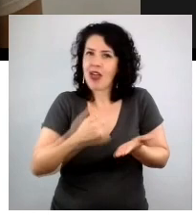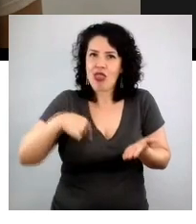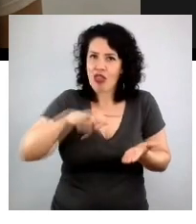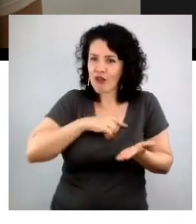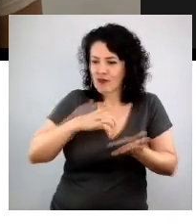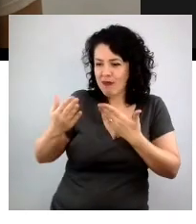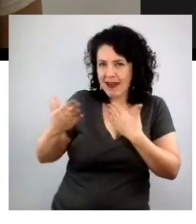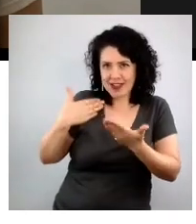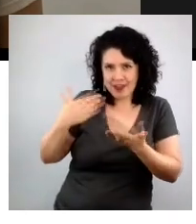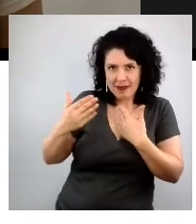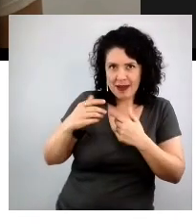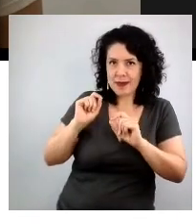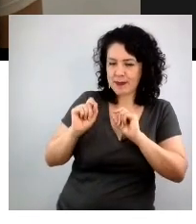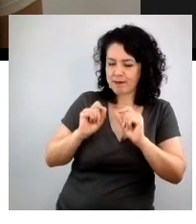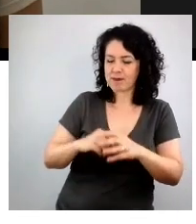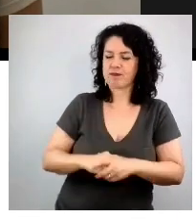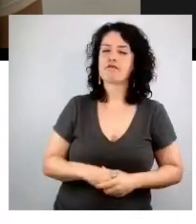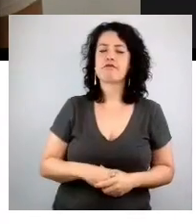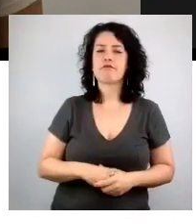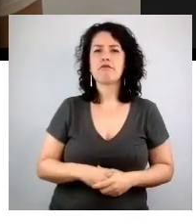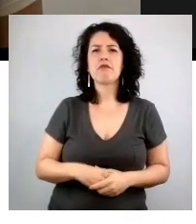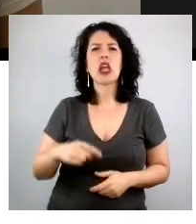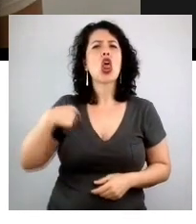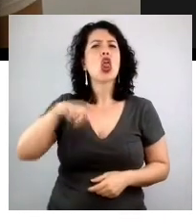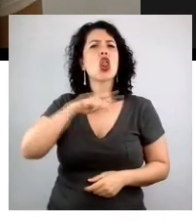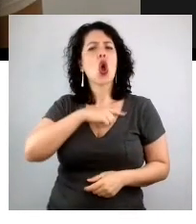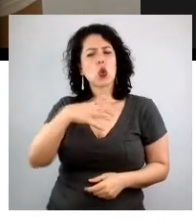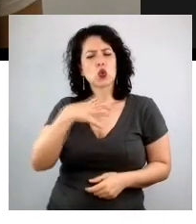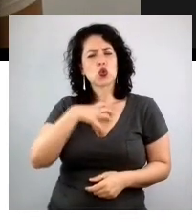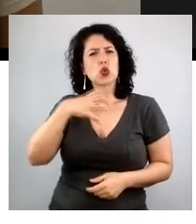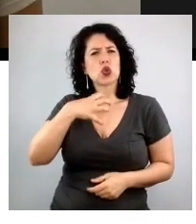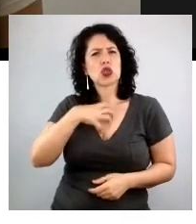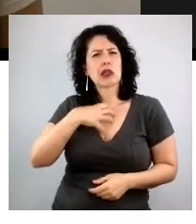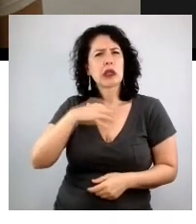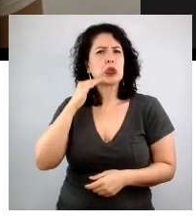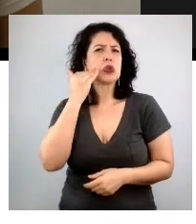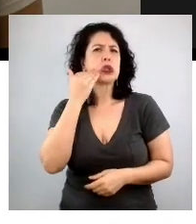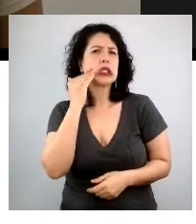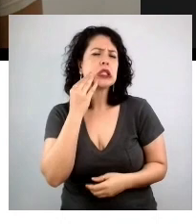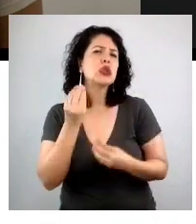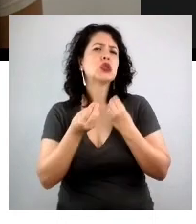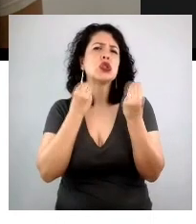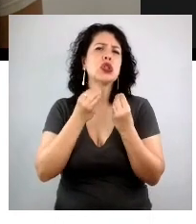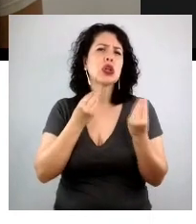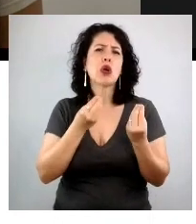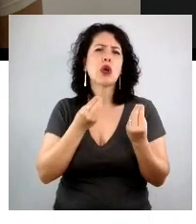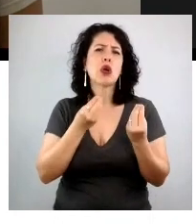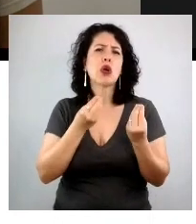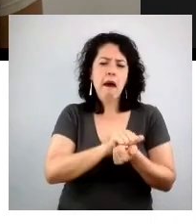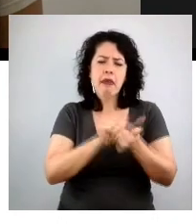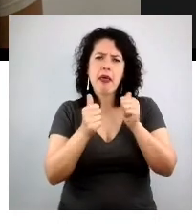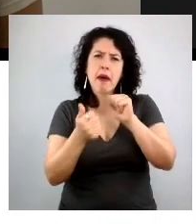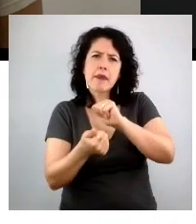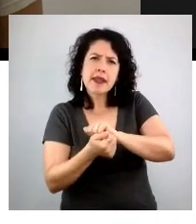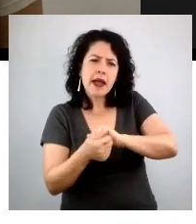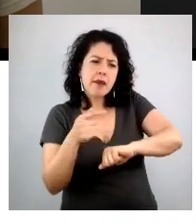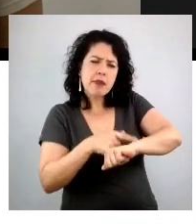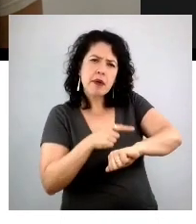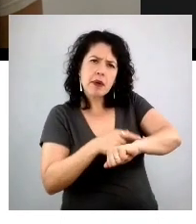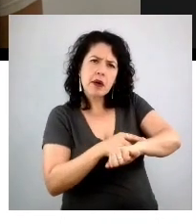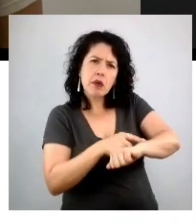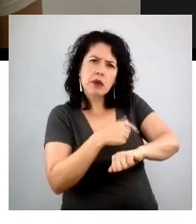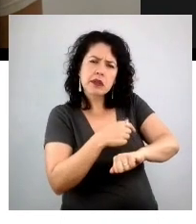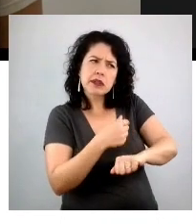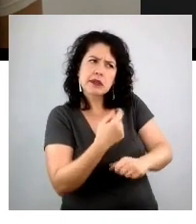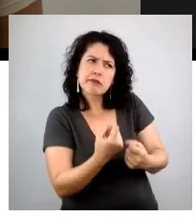se é que a nossa maneira de entender e de se adaptar ao mundo passa obrigatoriamente por quem nós somos, né?